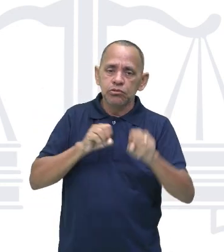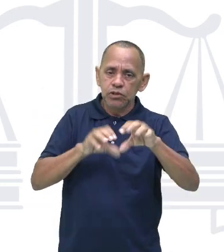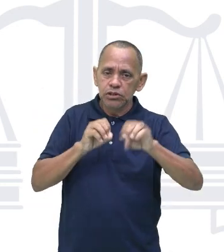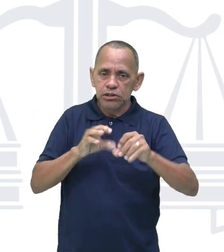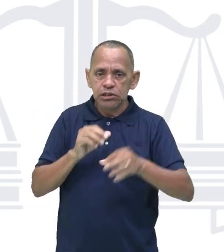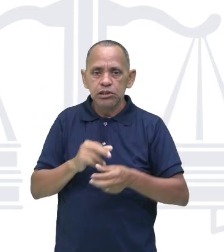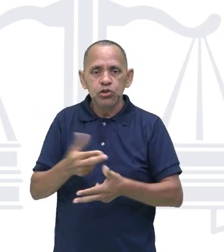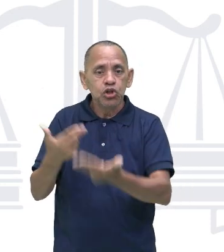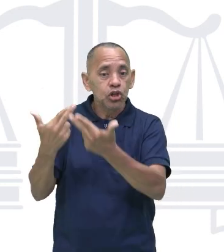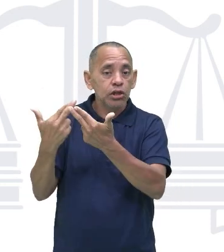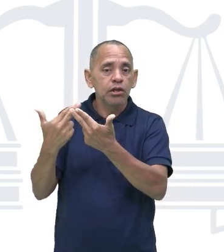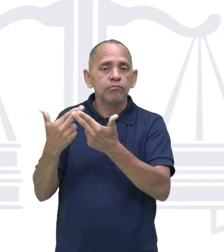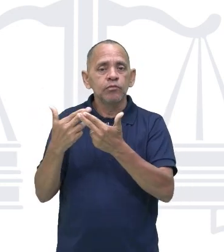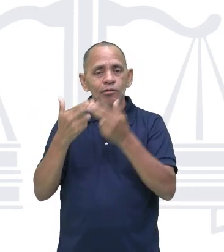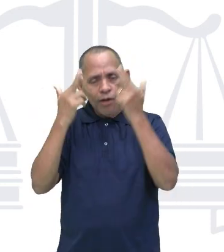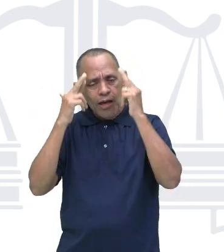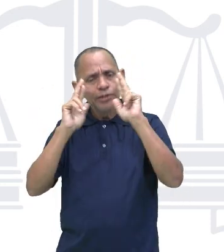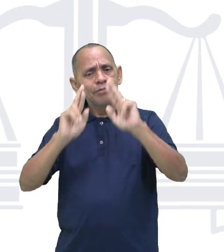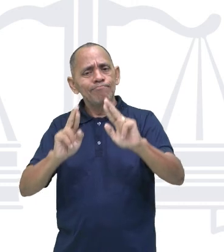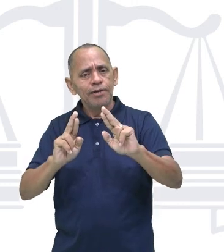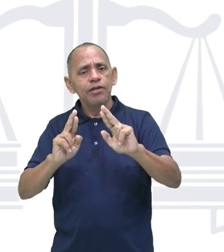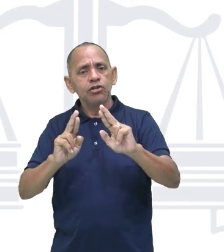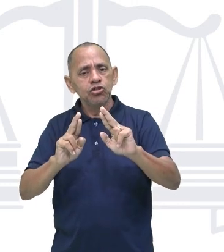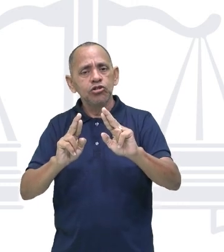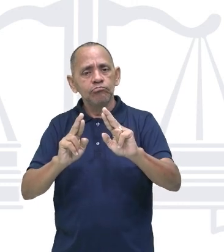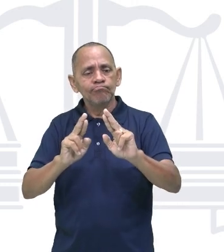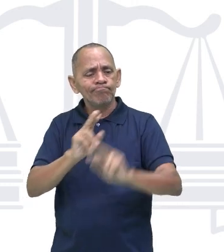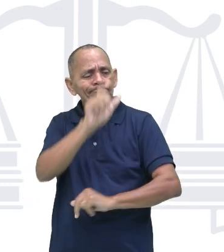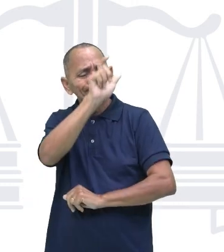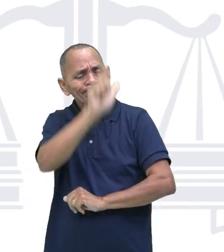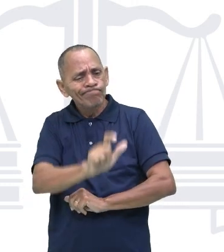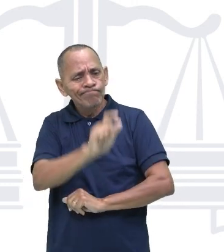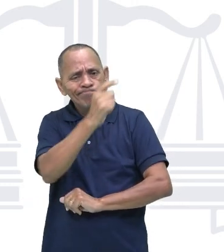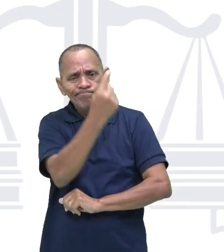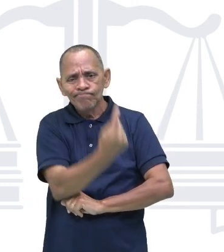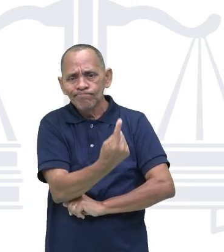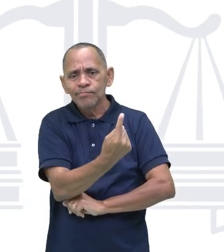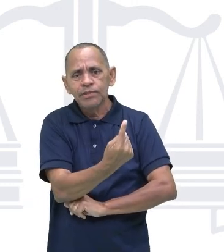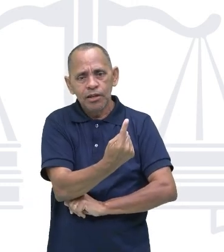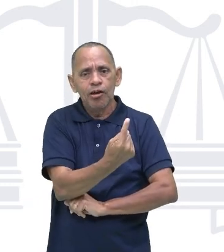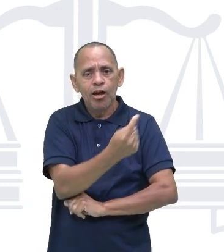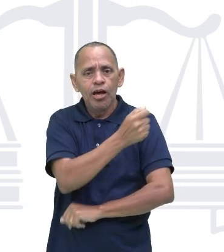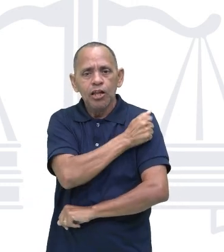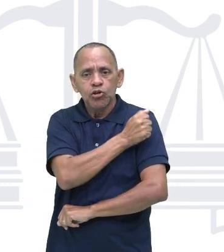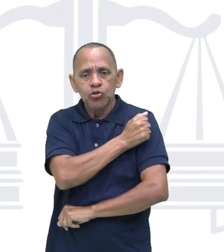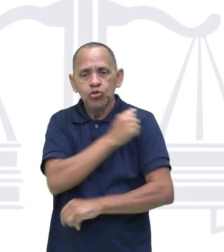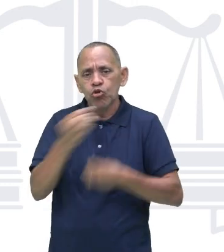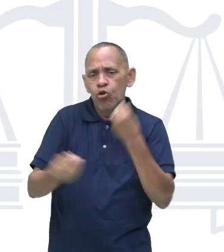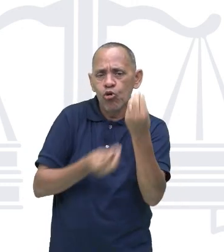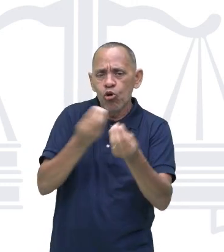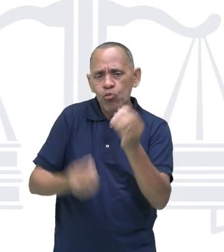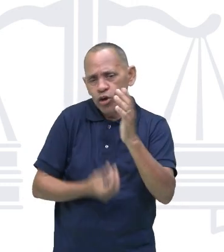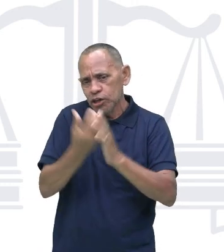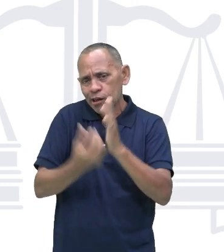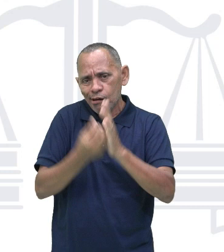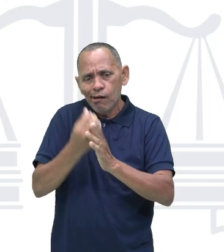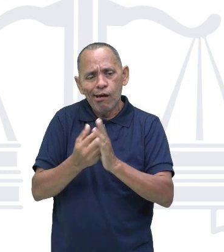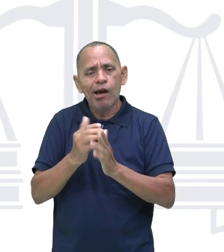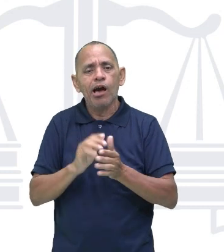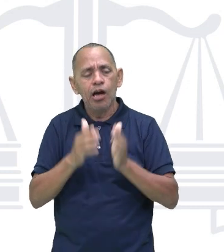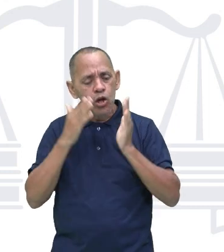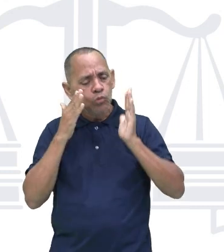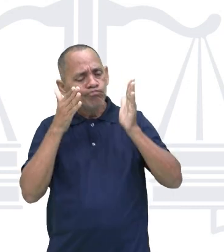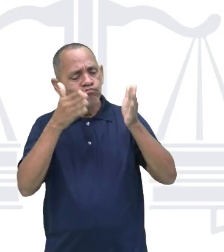a individualidade de cada estudante. Como nós podemos criar expectativas significativas na nossa sala de